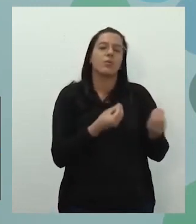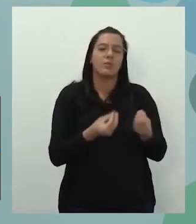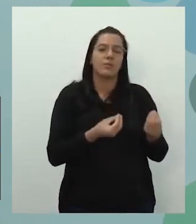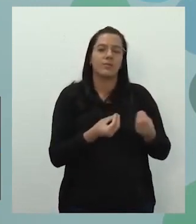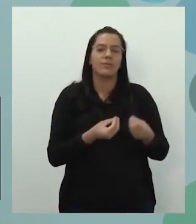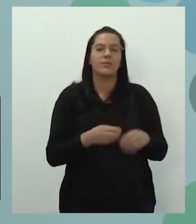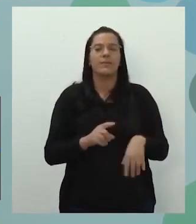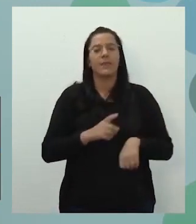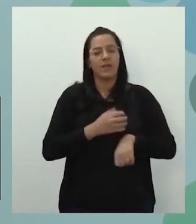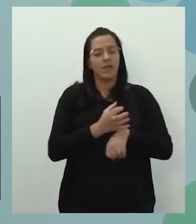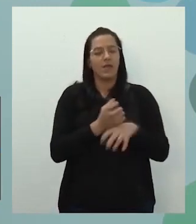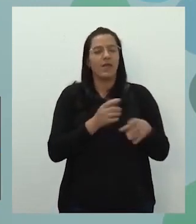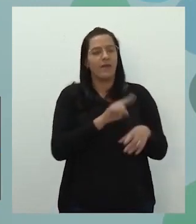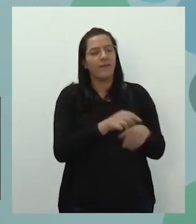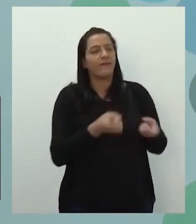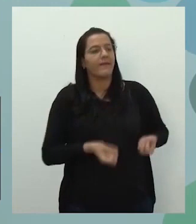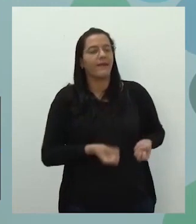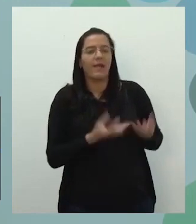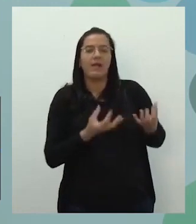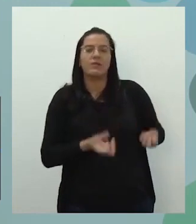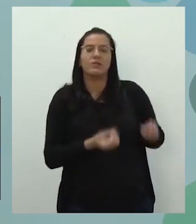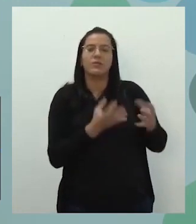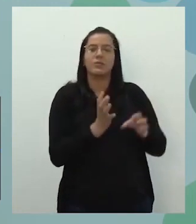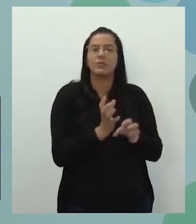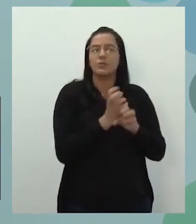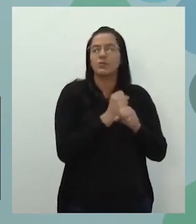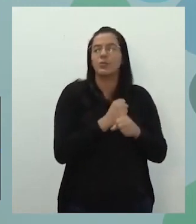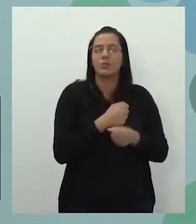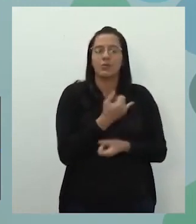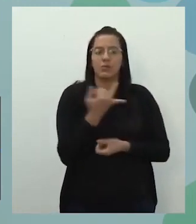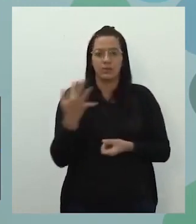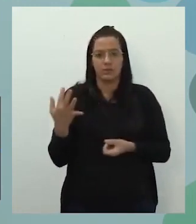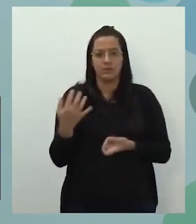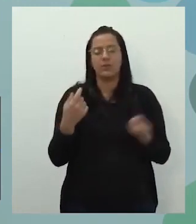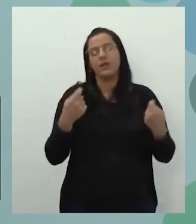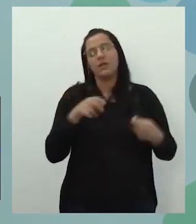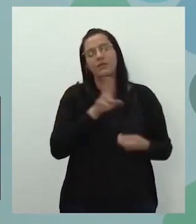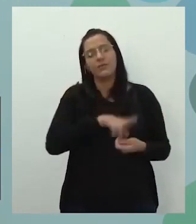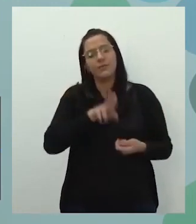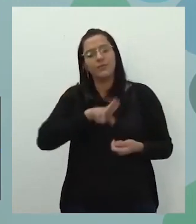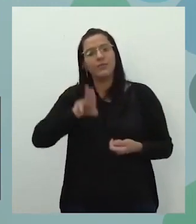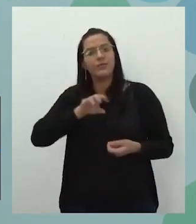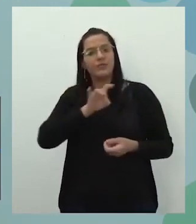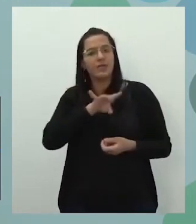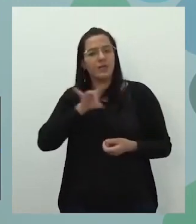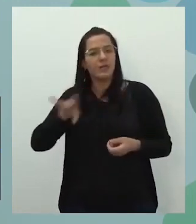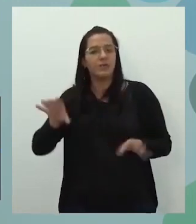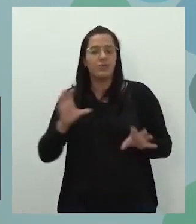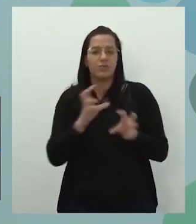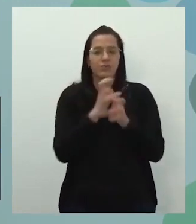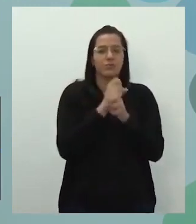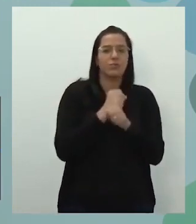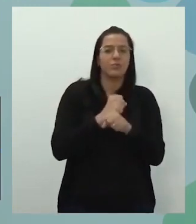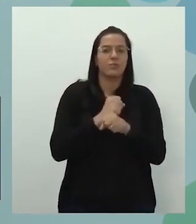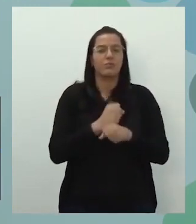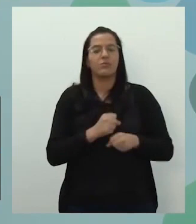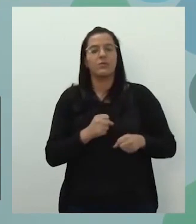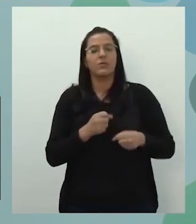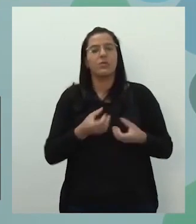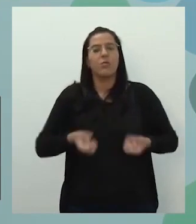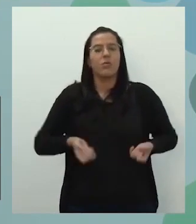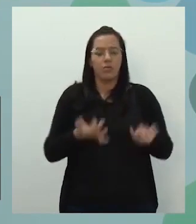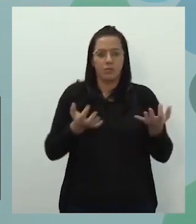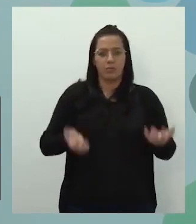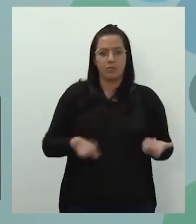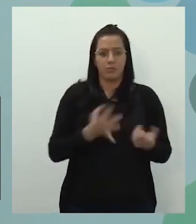o custo do plano de uma telefonia em relação ao tempo de uso. Tá? Então, essa é só para ilustrar para vocês que a gente fez algumas aulas sobre a habilidade de